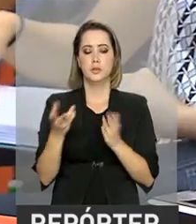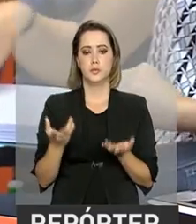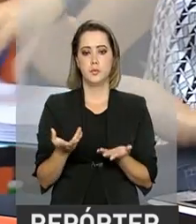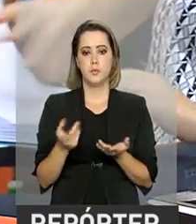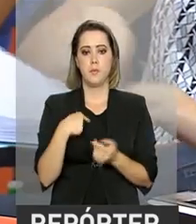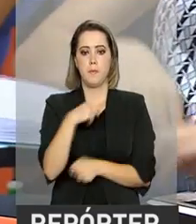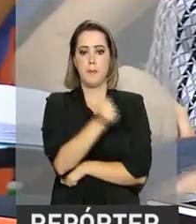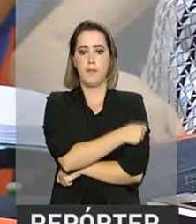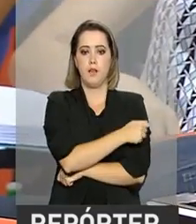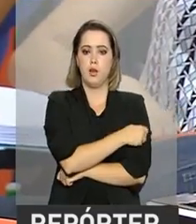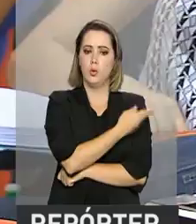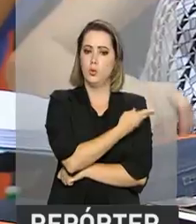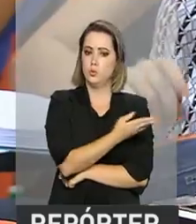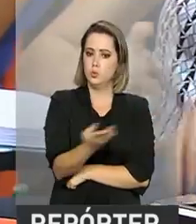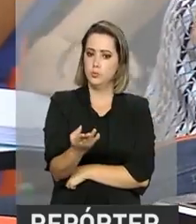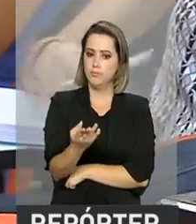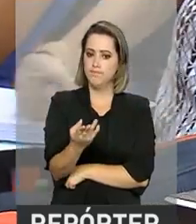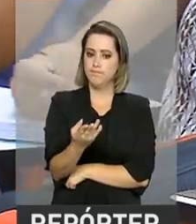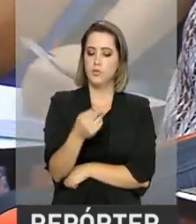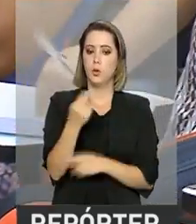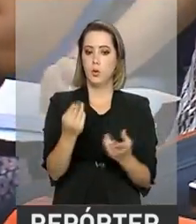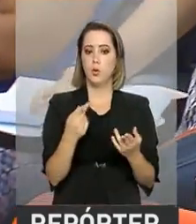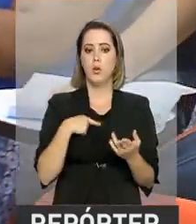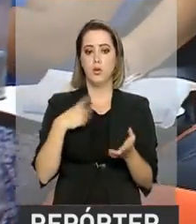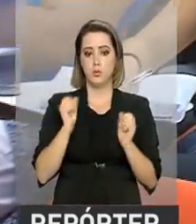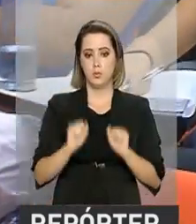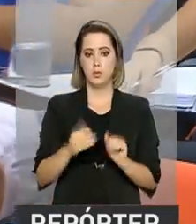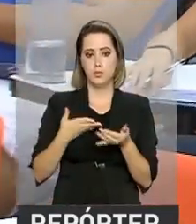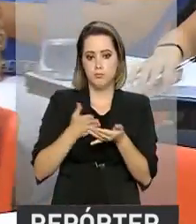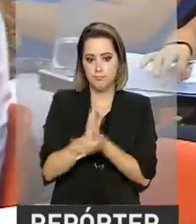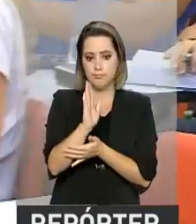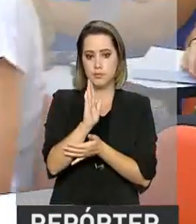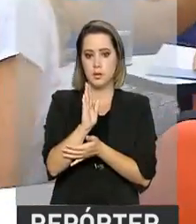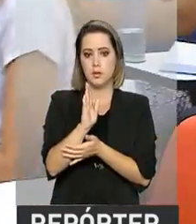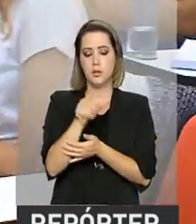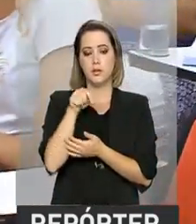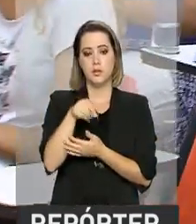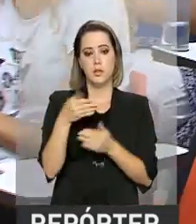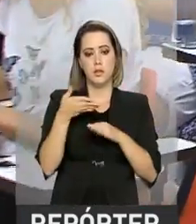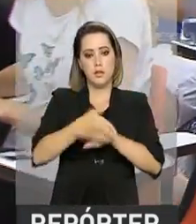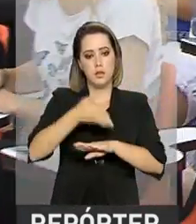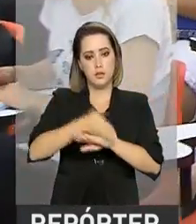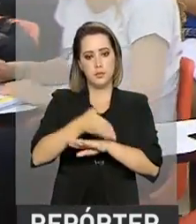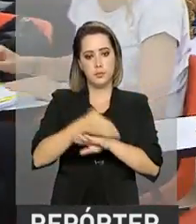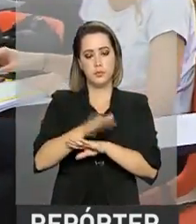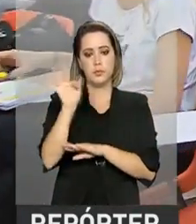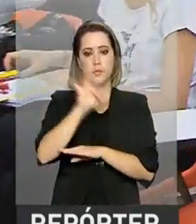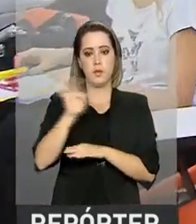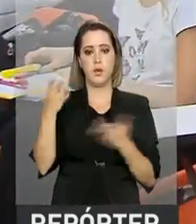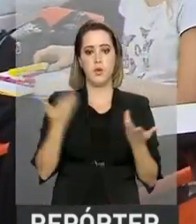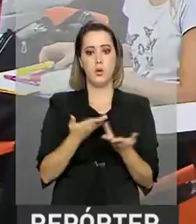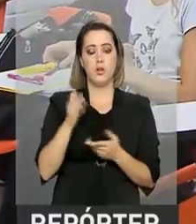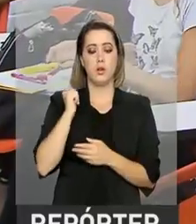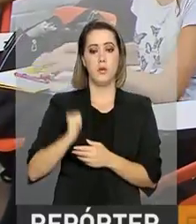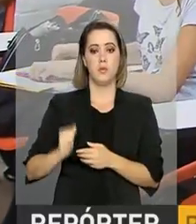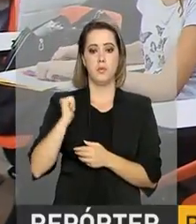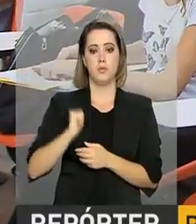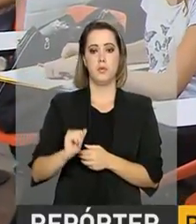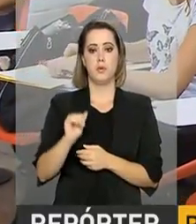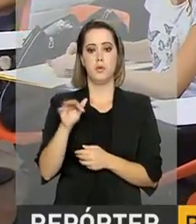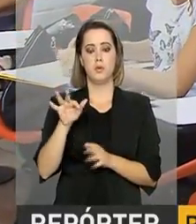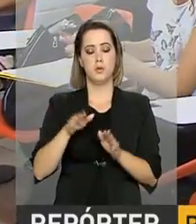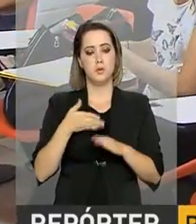né alunos como o poran agora tem um incentivo a mais para entrar na faculdade o programa Bolsa permanência do governo federal garante a